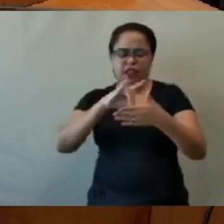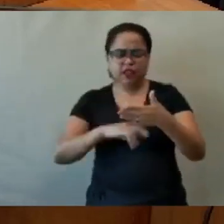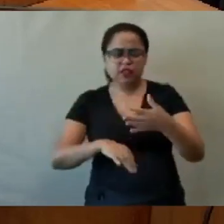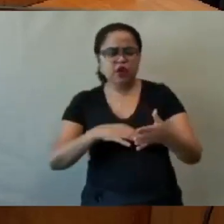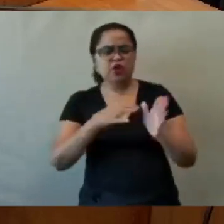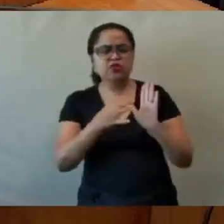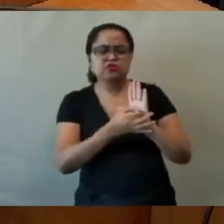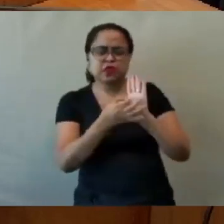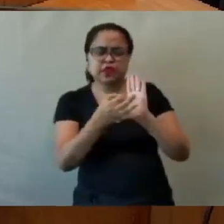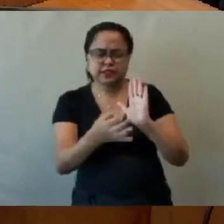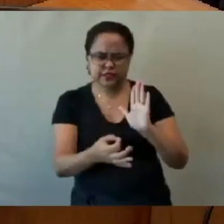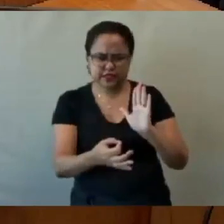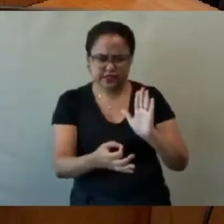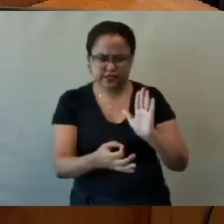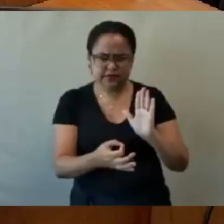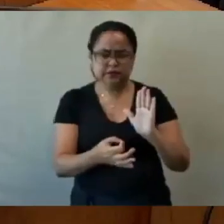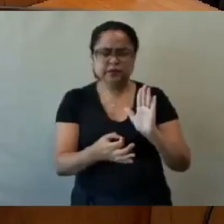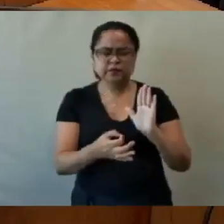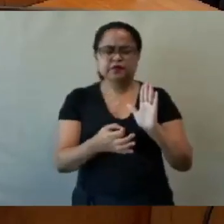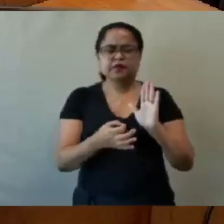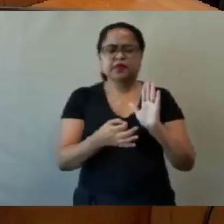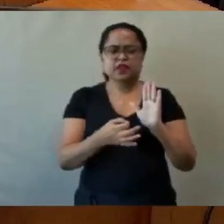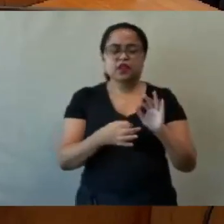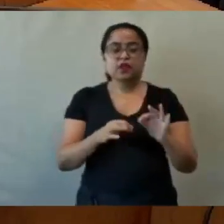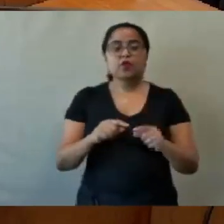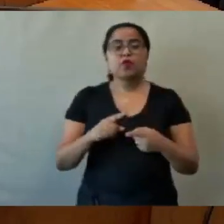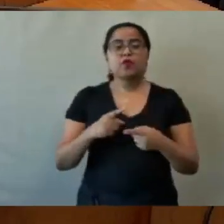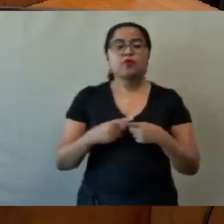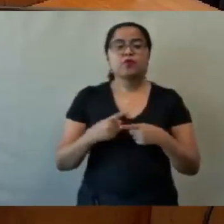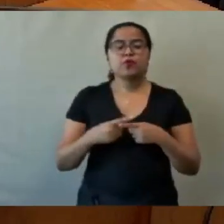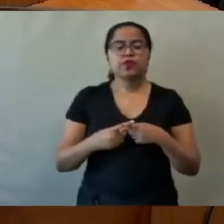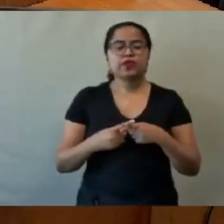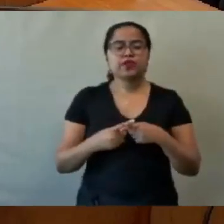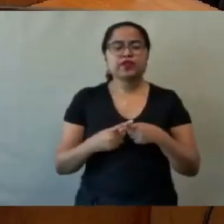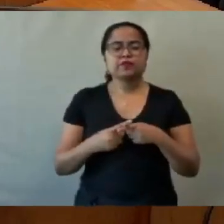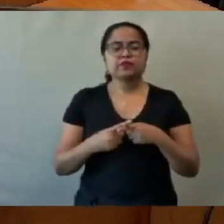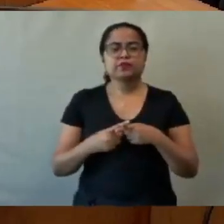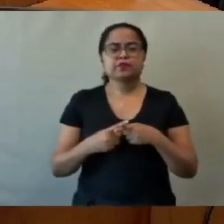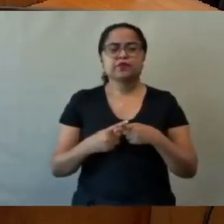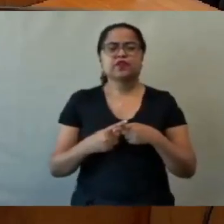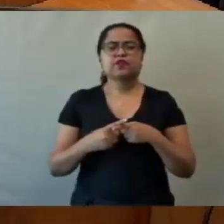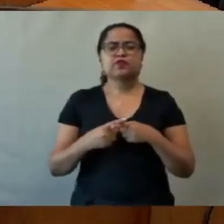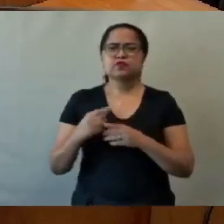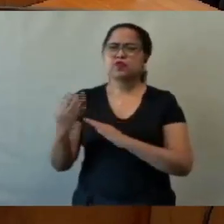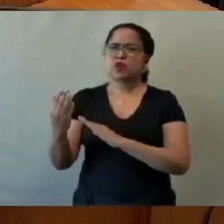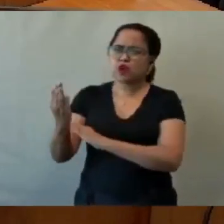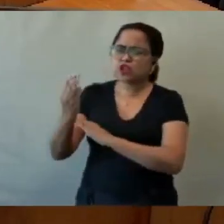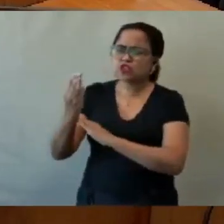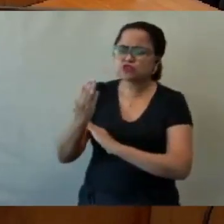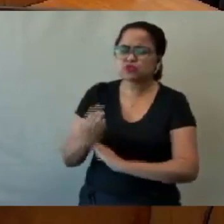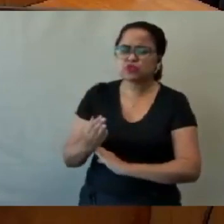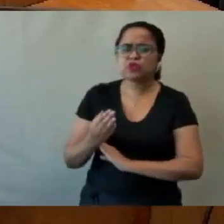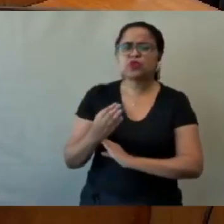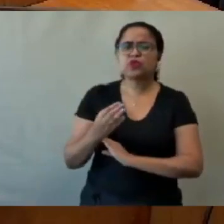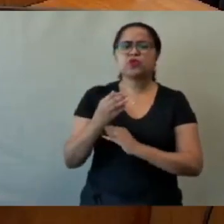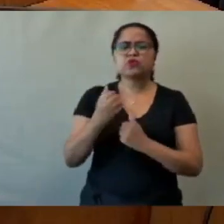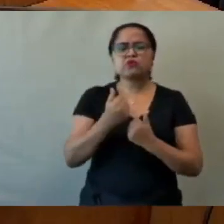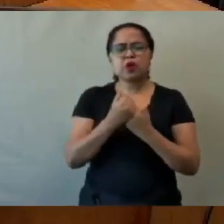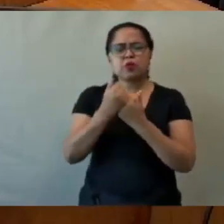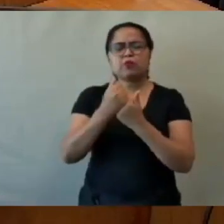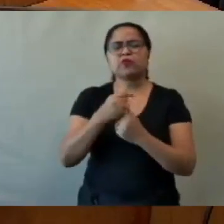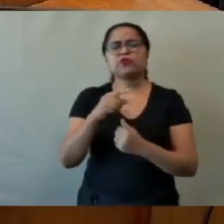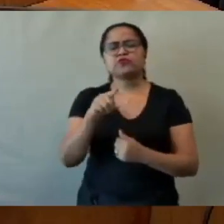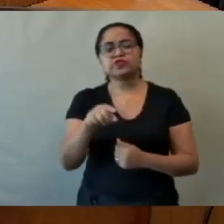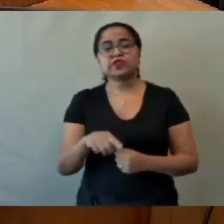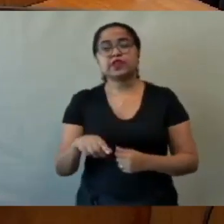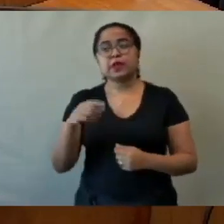tempo recorde de tramitação, porque a gente contou muito com a colaboração de vocês, sobretudo você, professora Marli, que